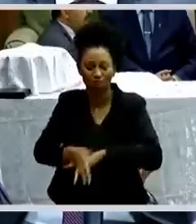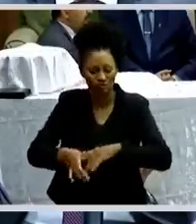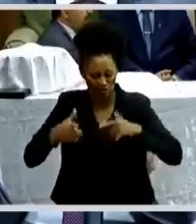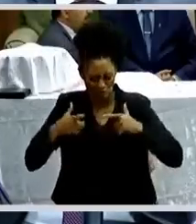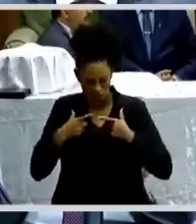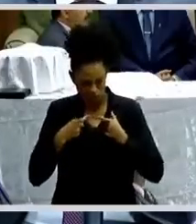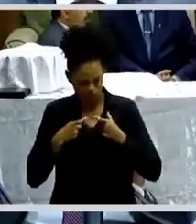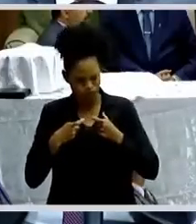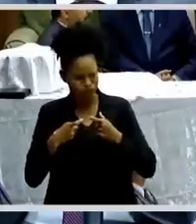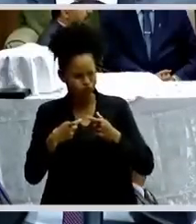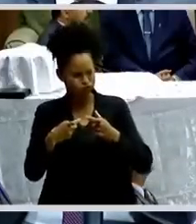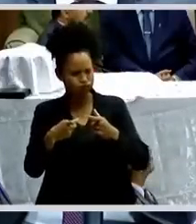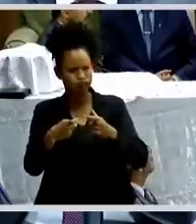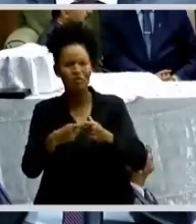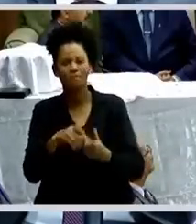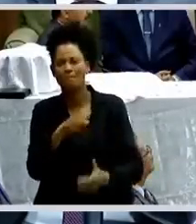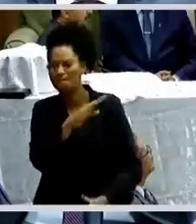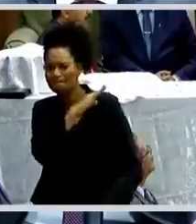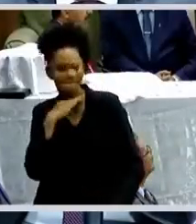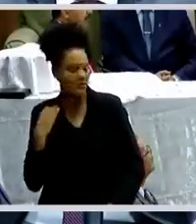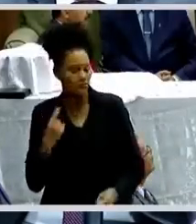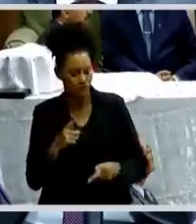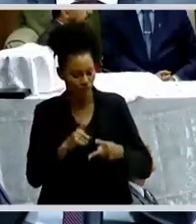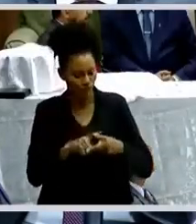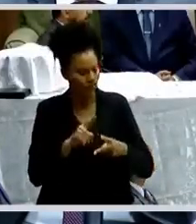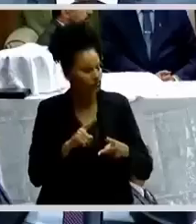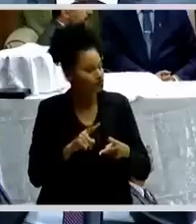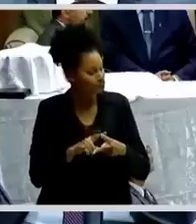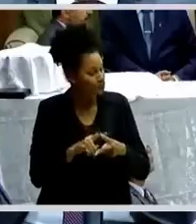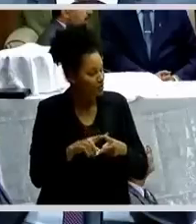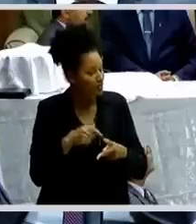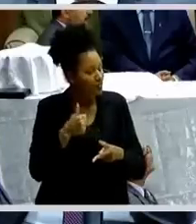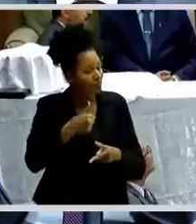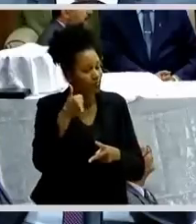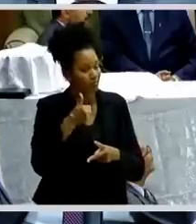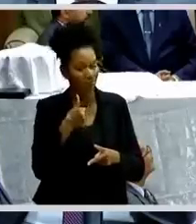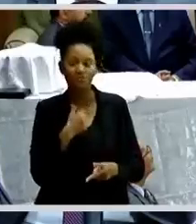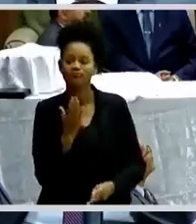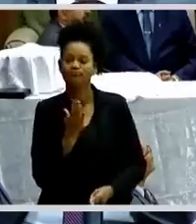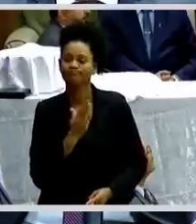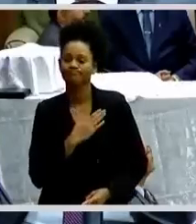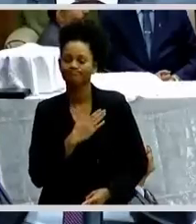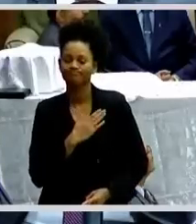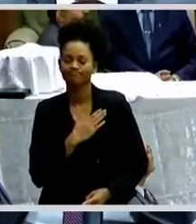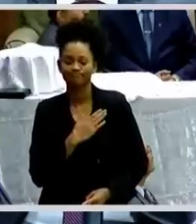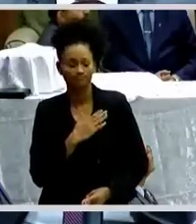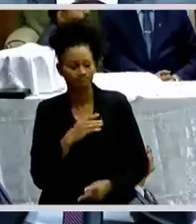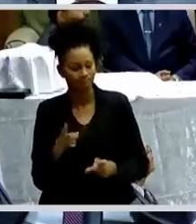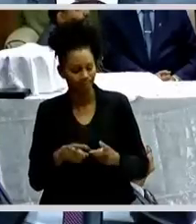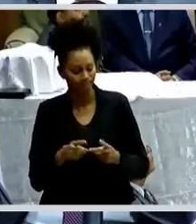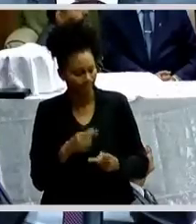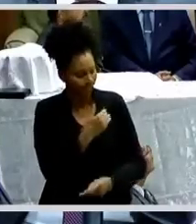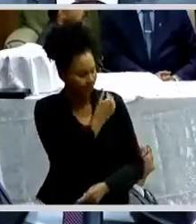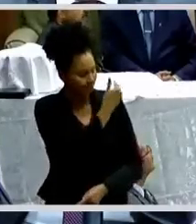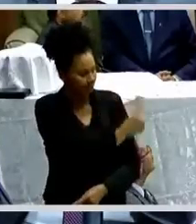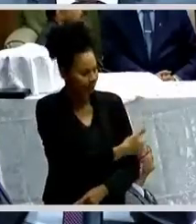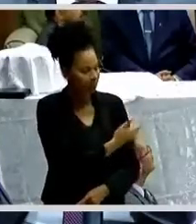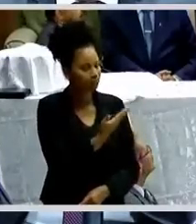consciente que está pronto para morrer por duas coisas. Quais? Primeiro, a pátria. E segundo, o companheiro.